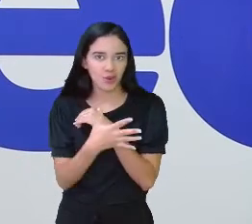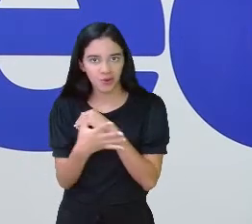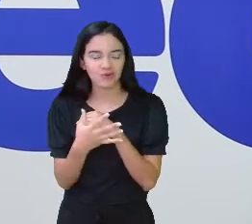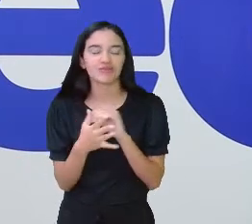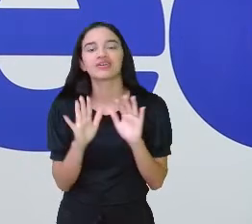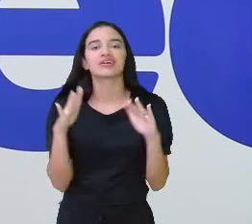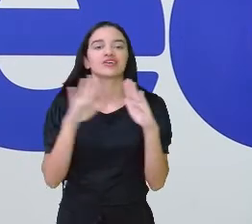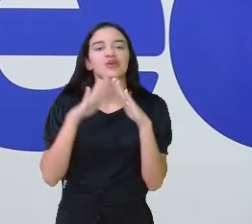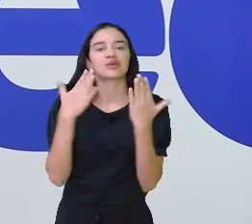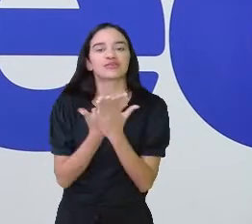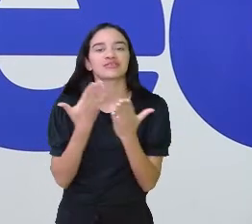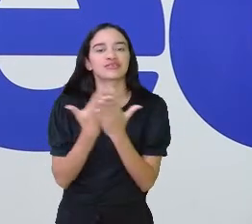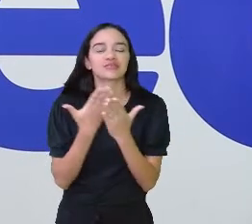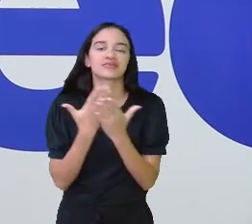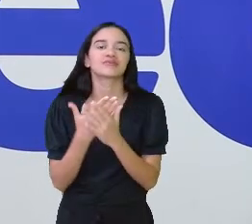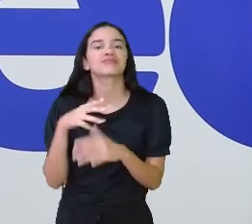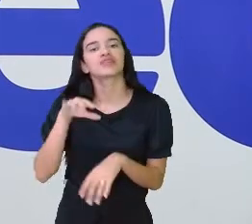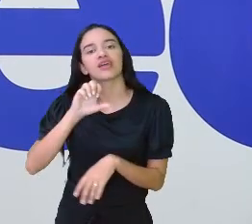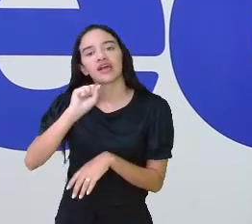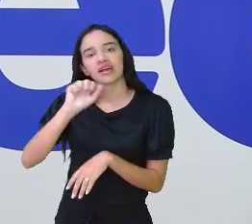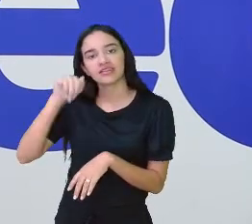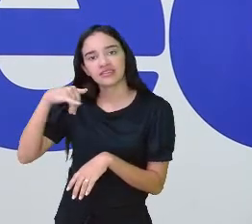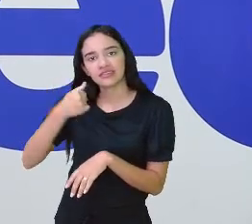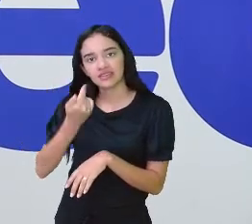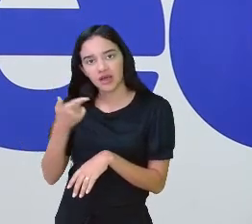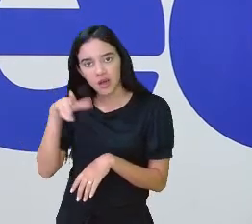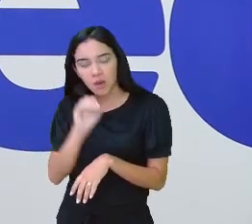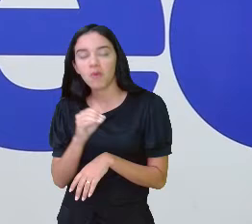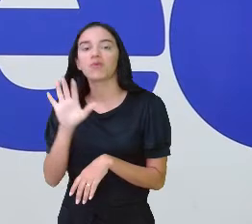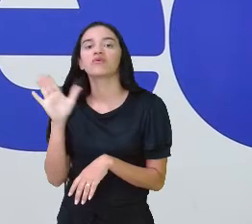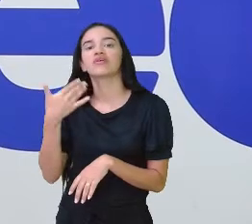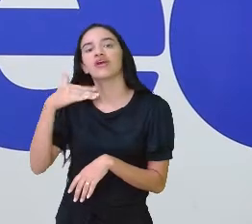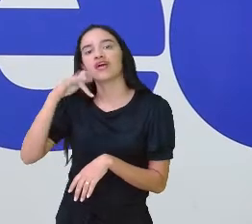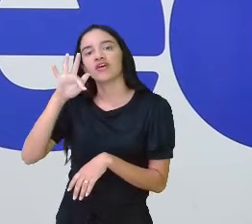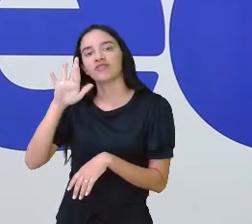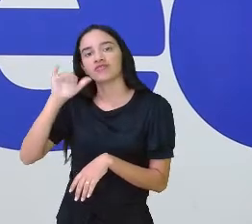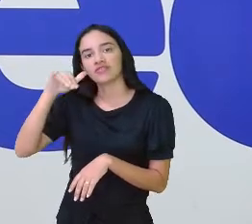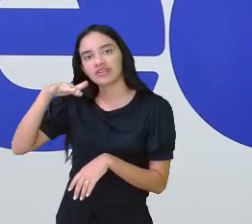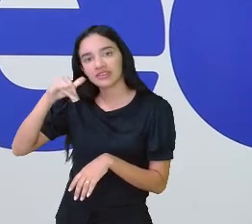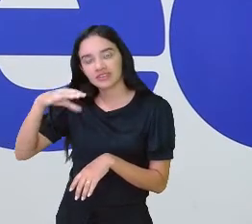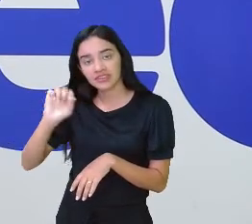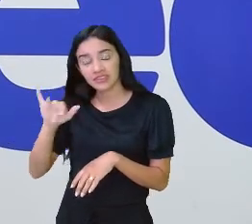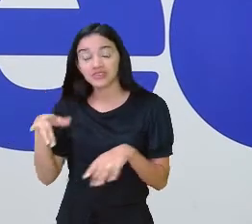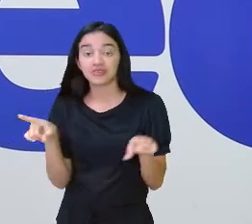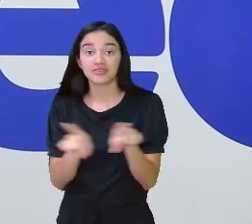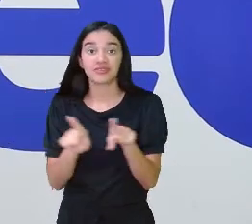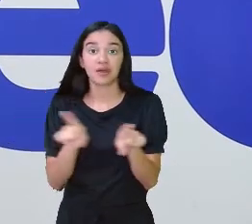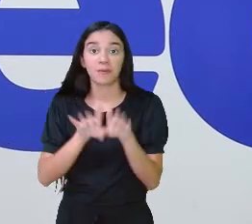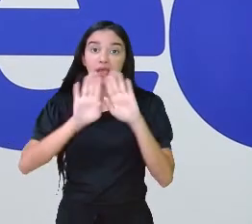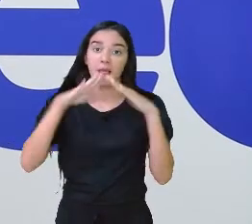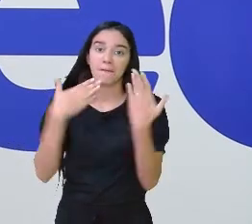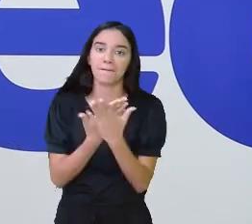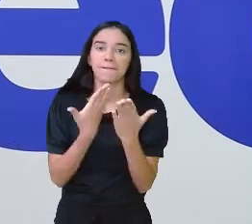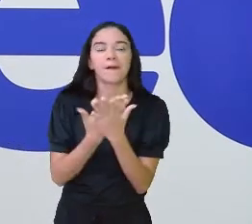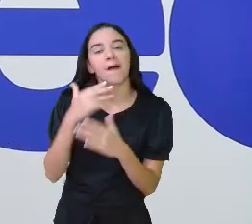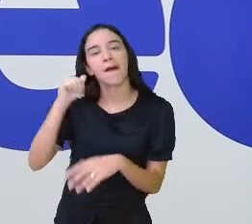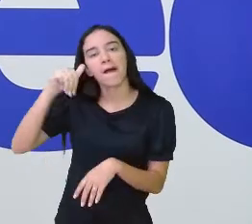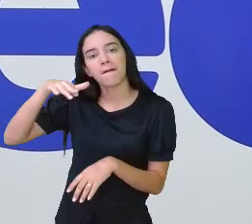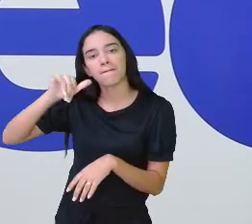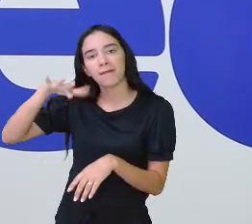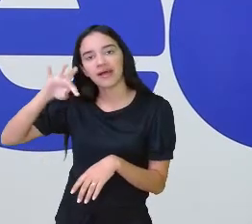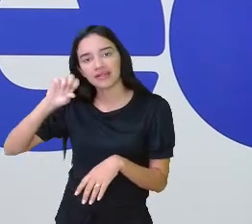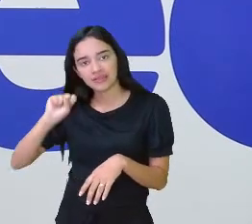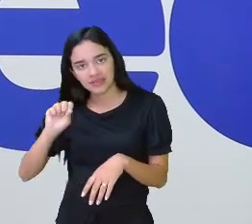Municipal João Francisco de Souza, Escola Municipal Manuel Rolim, e tem Matias Delgado, como sempre, como não